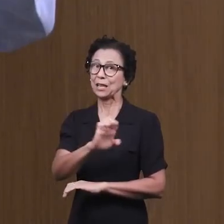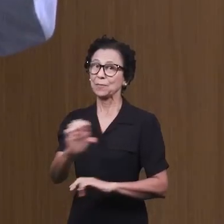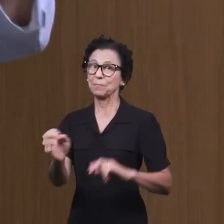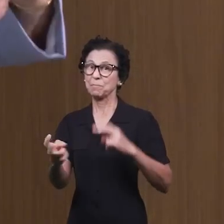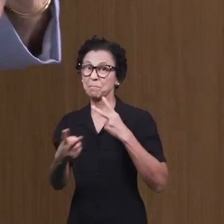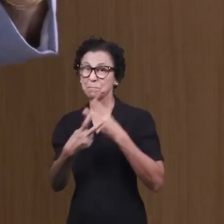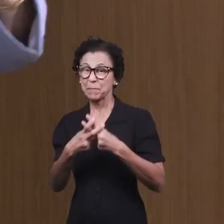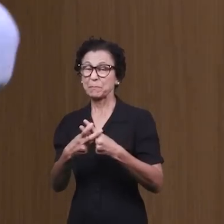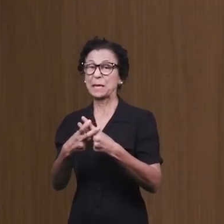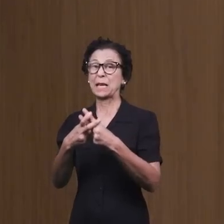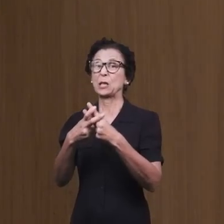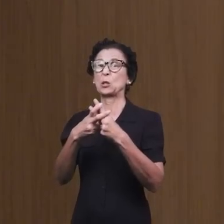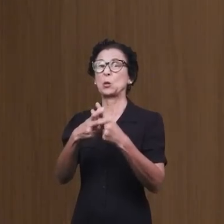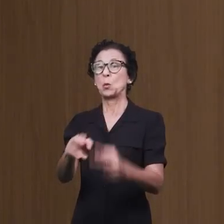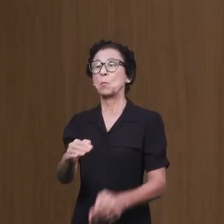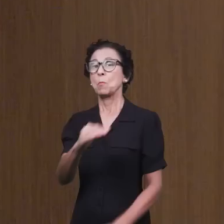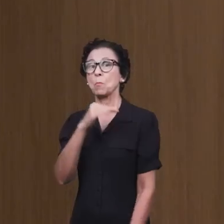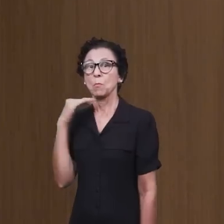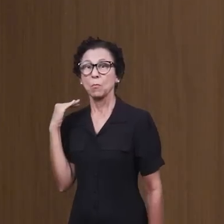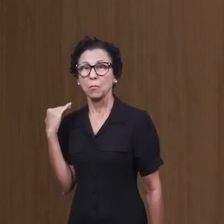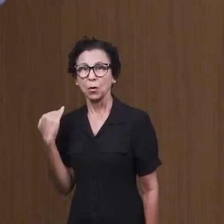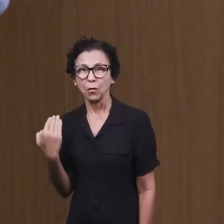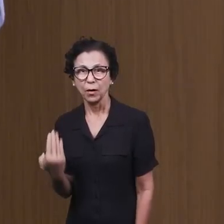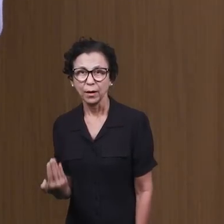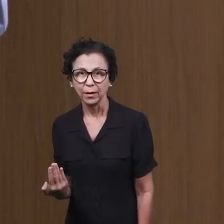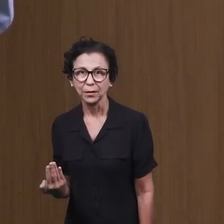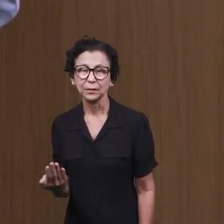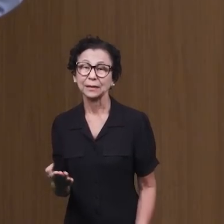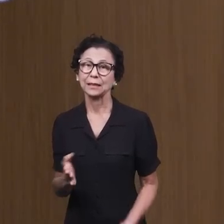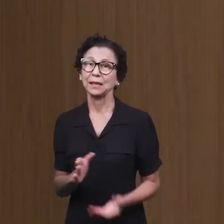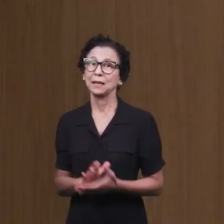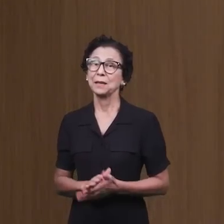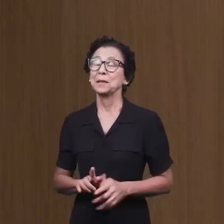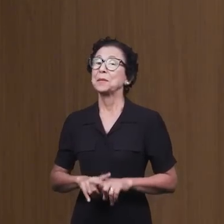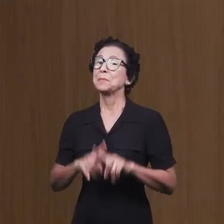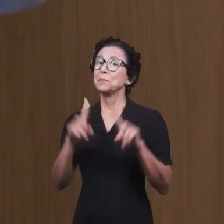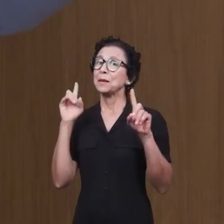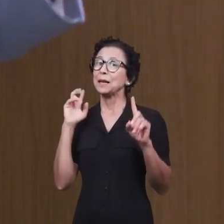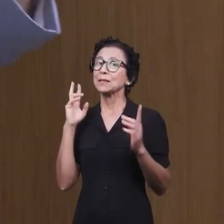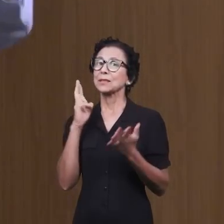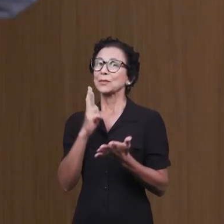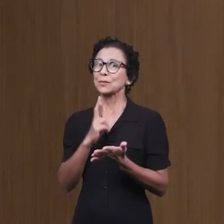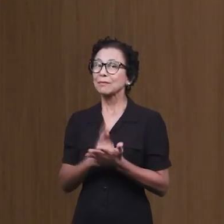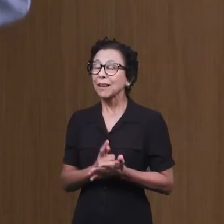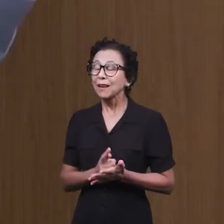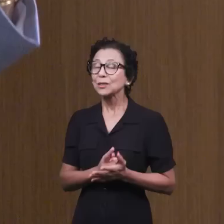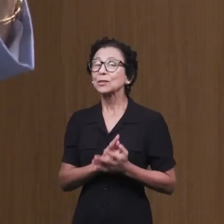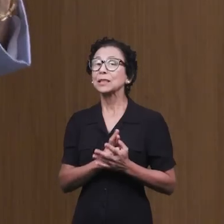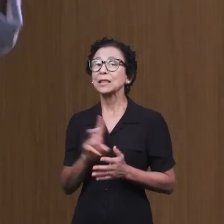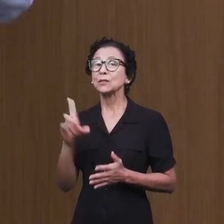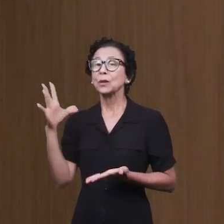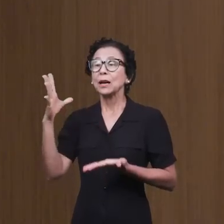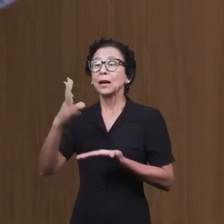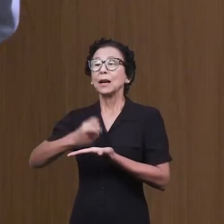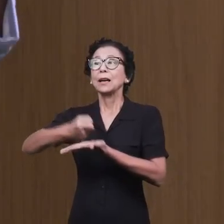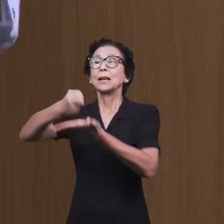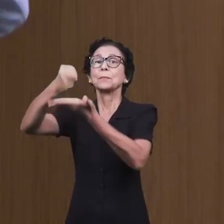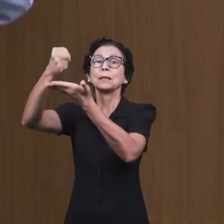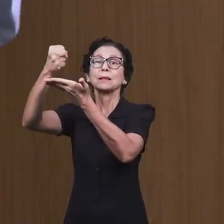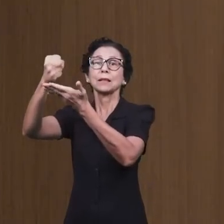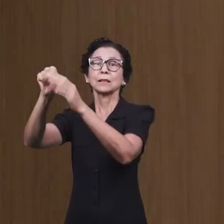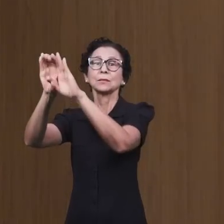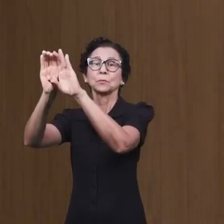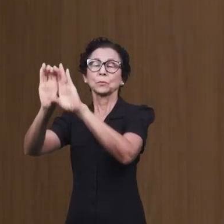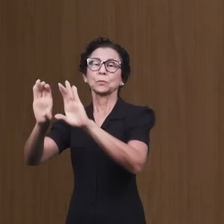mesmo, foi morto, e nós vamos ver a história deles, assim, eu vejo os céus, né? A recompensa, né? Abertos e tal,